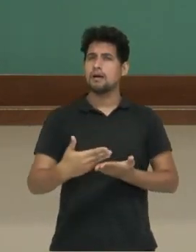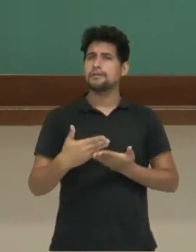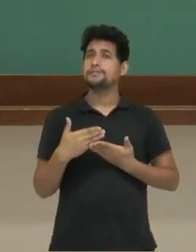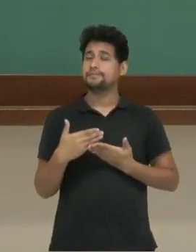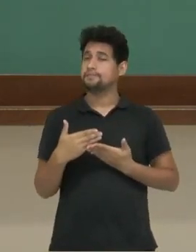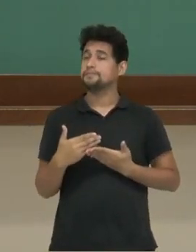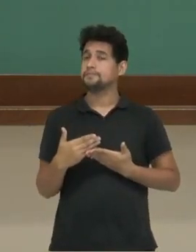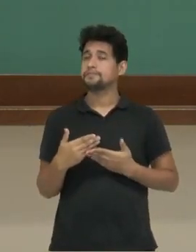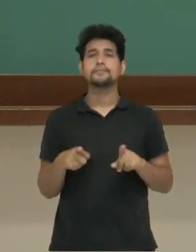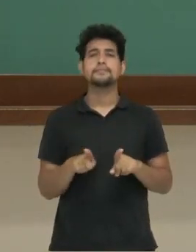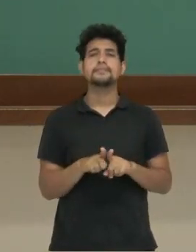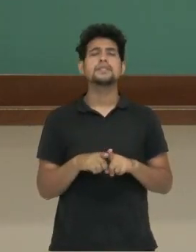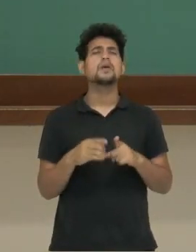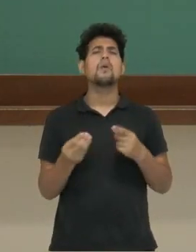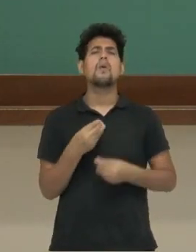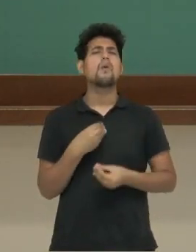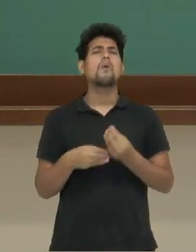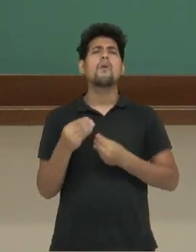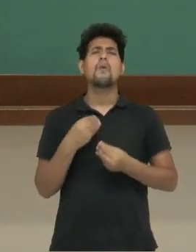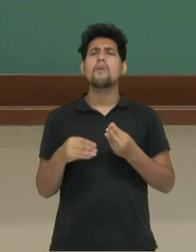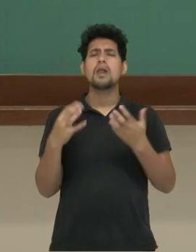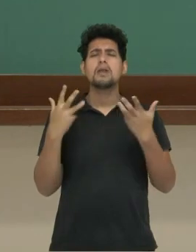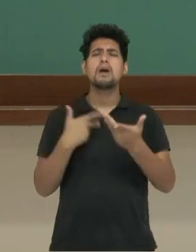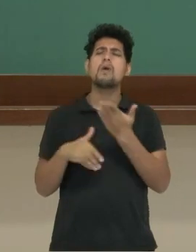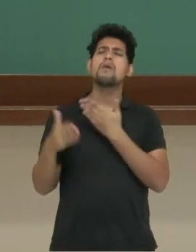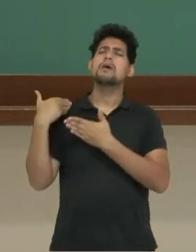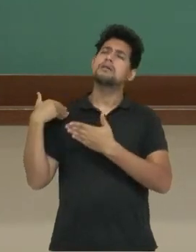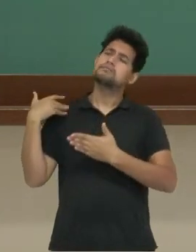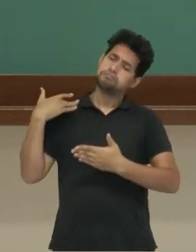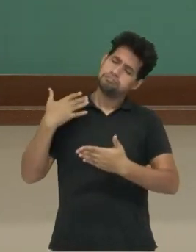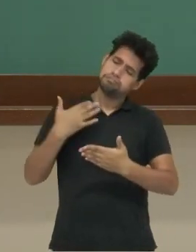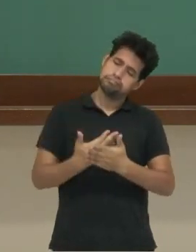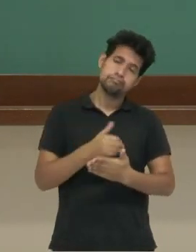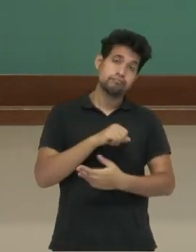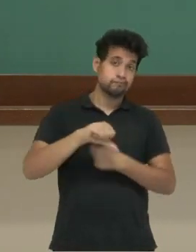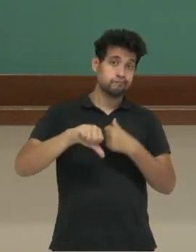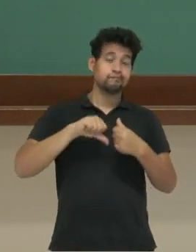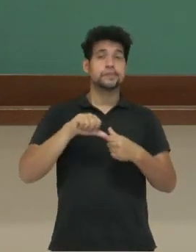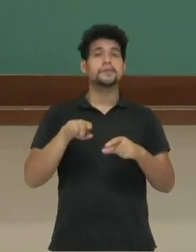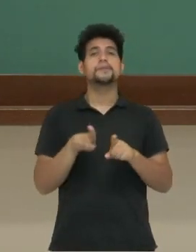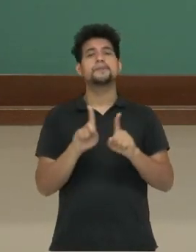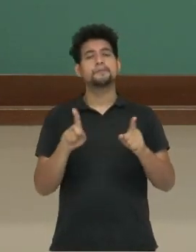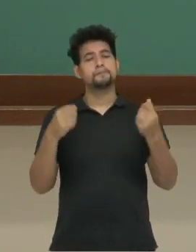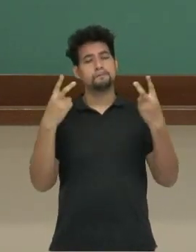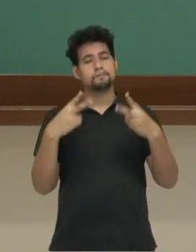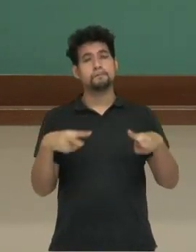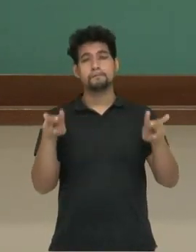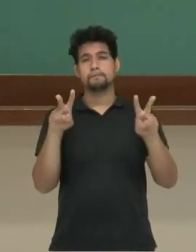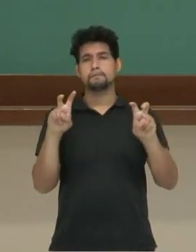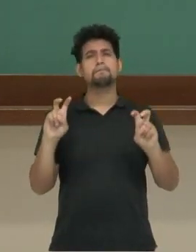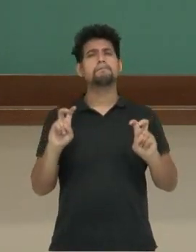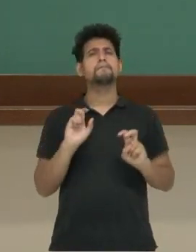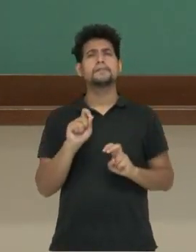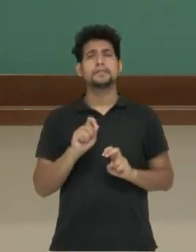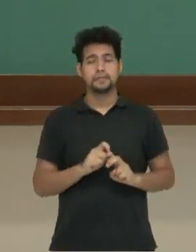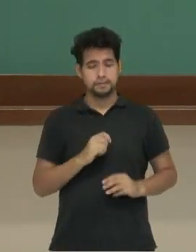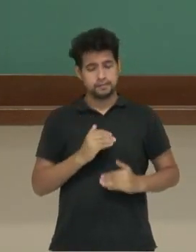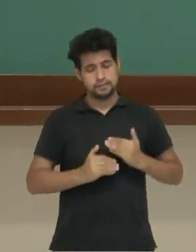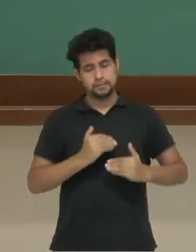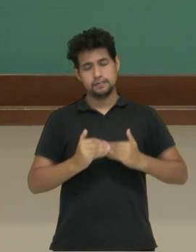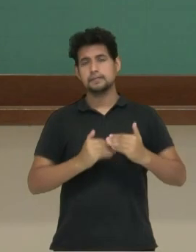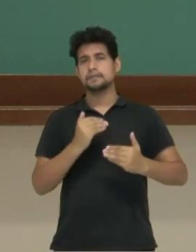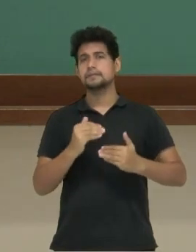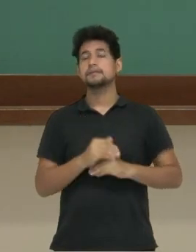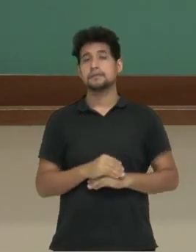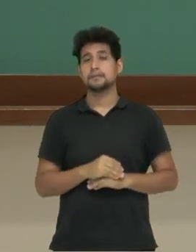Provavelmente, né? Quais são os ancestrais desses anfíbios. Falamos também sobre as principais ordens da classe